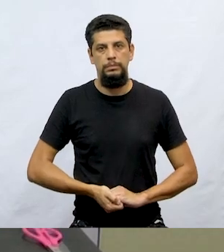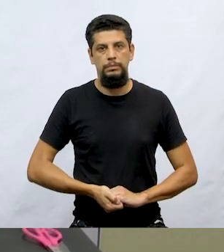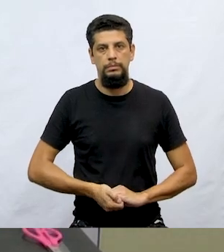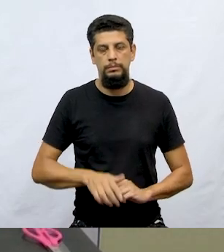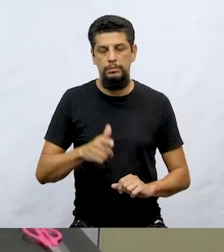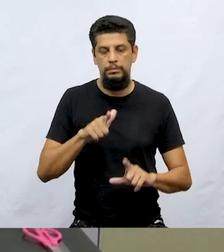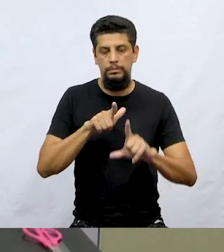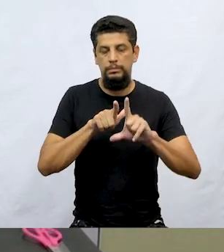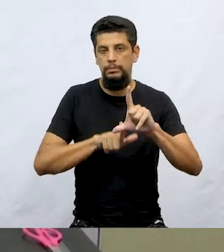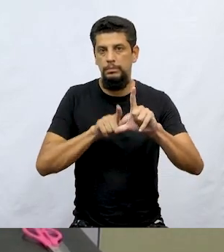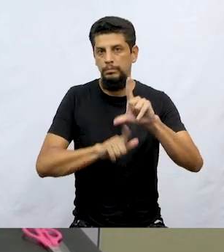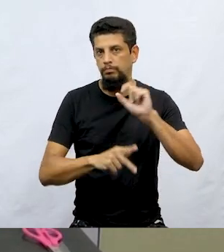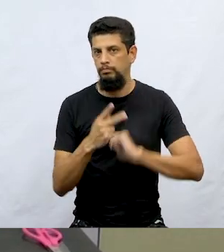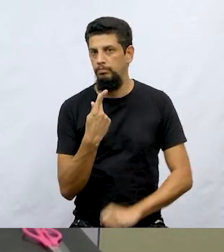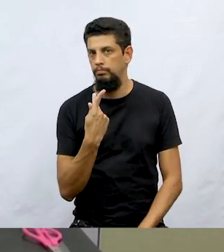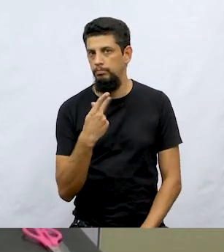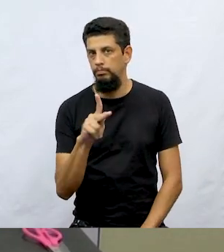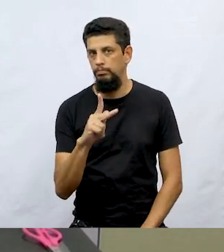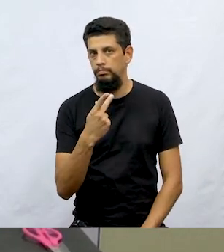H.